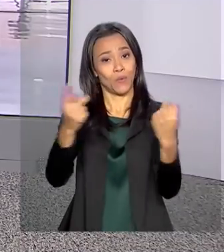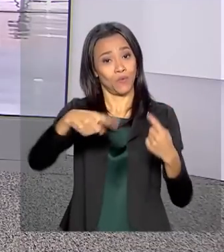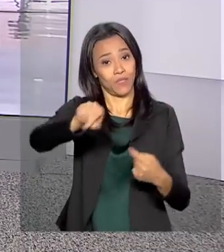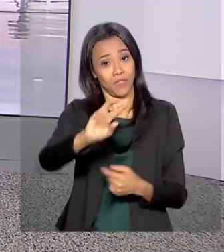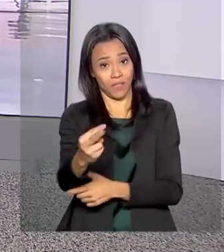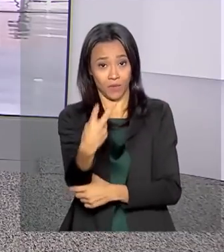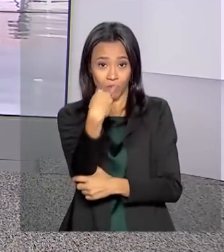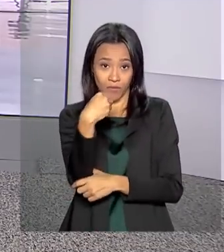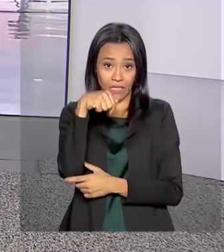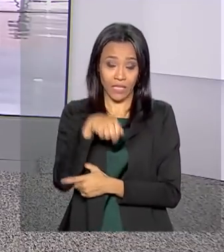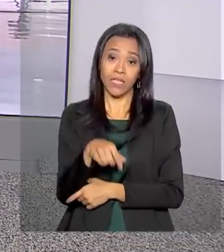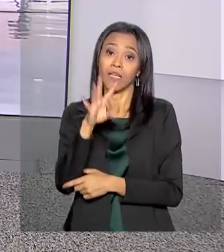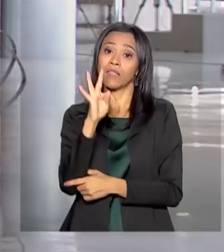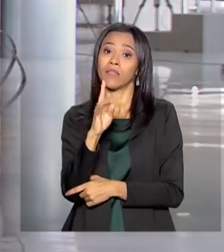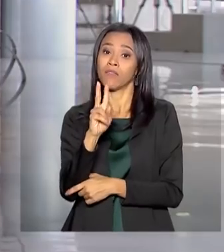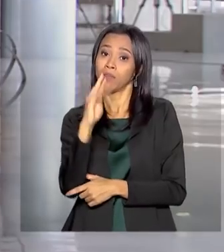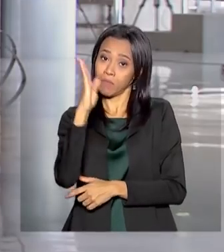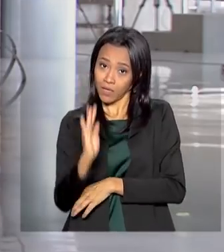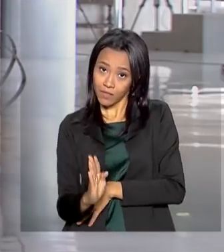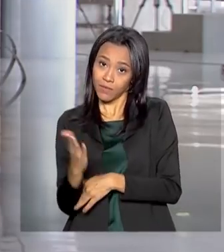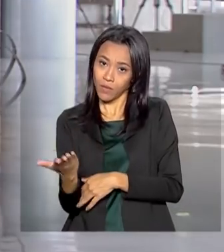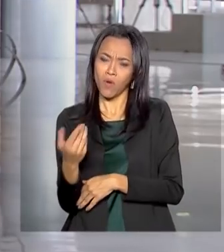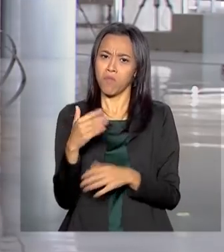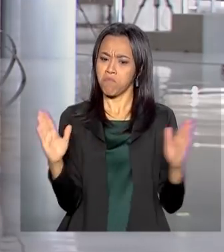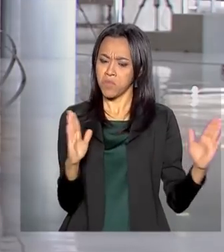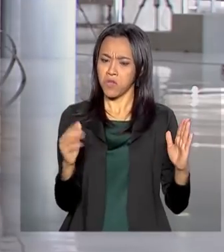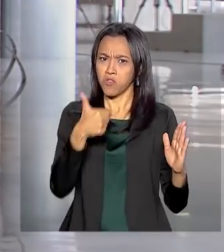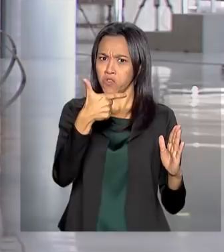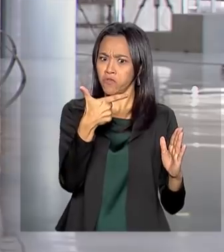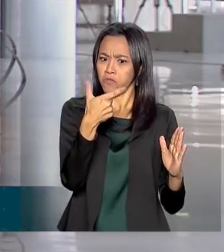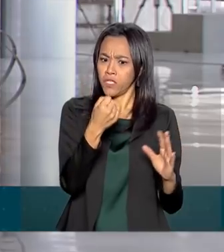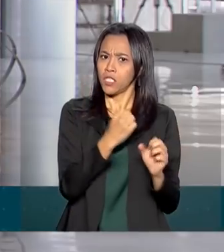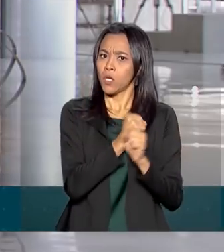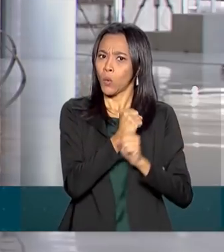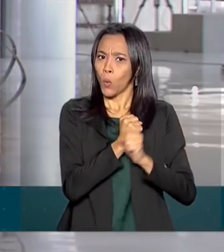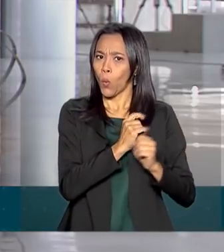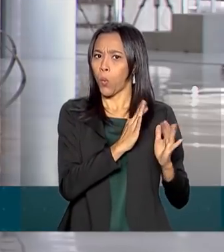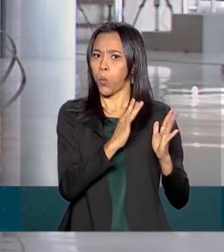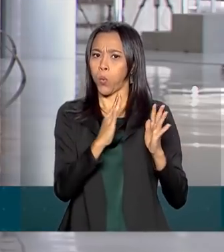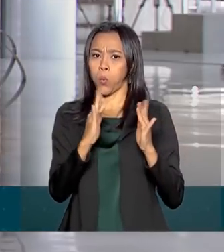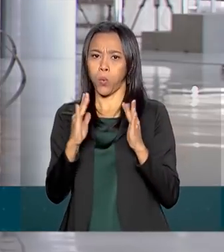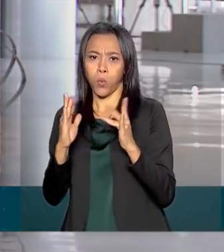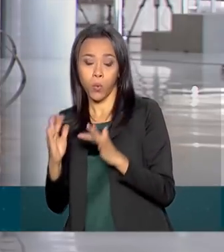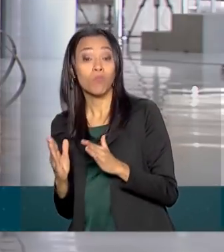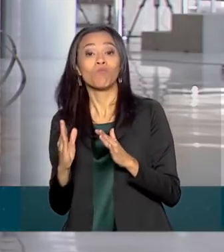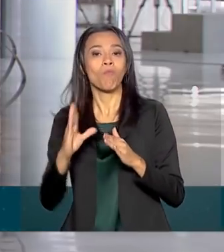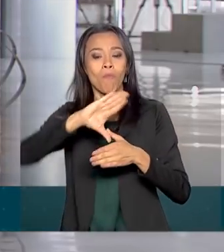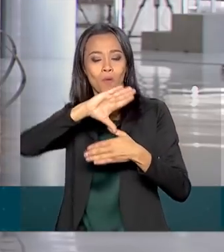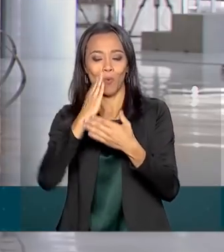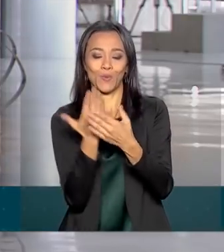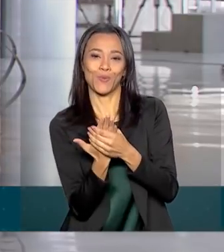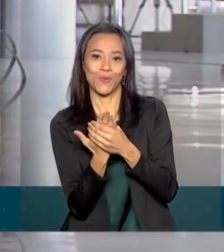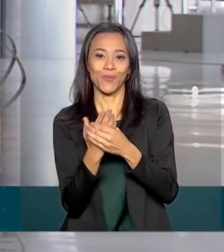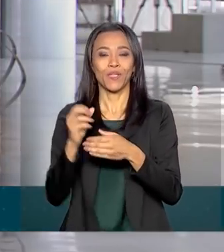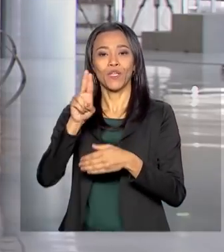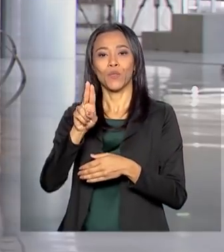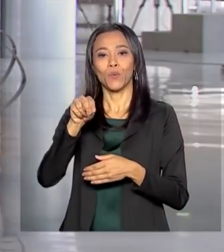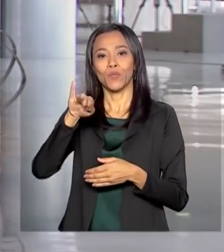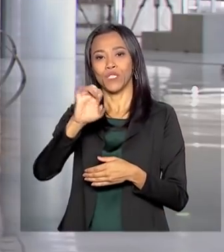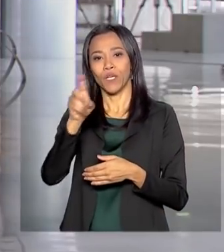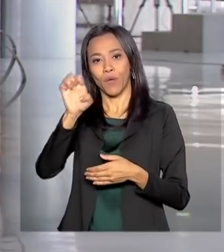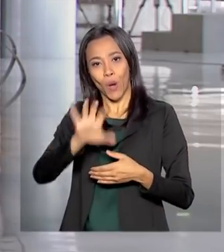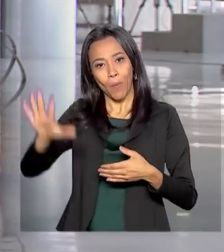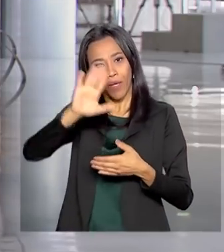aqui na tv brasil foram 20 anos até que mercosul e união européia fechassem um acordo comercial o acordo